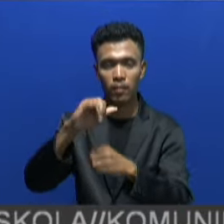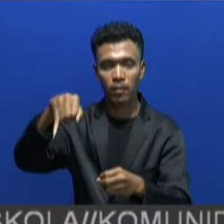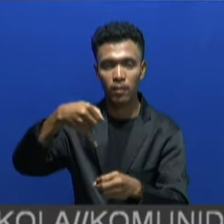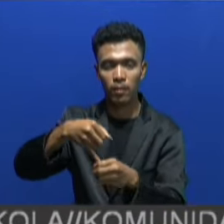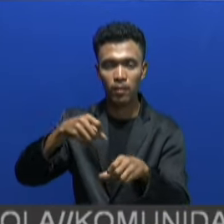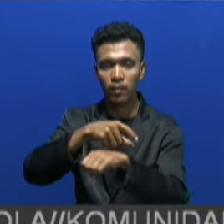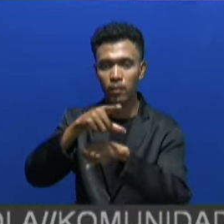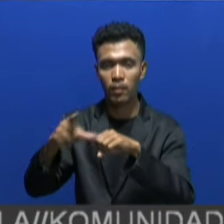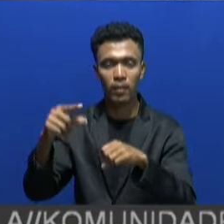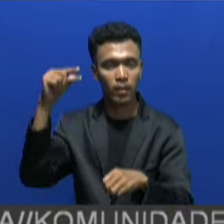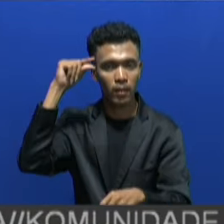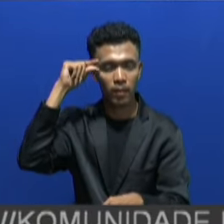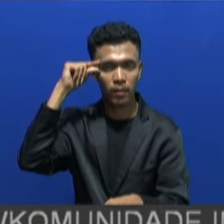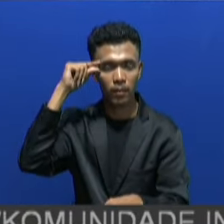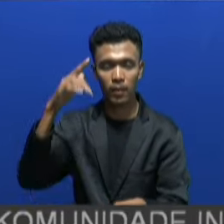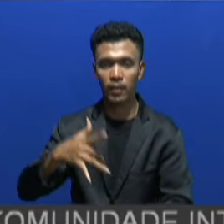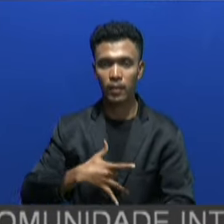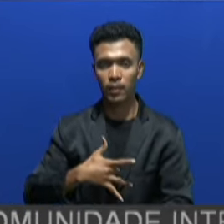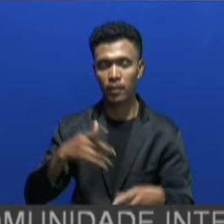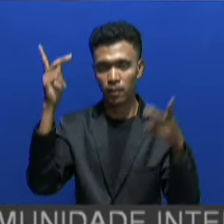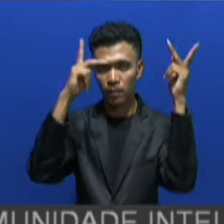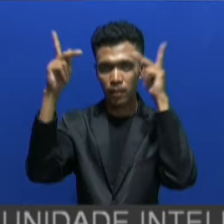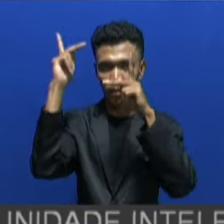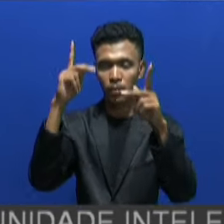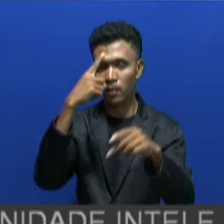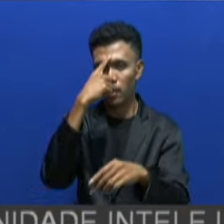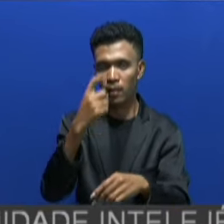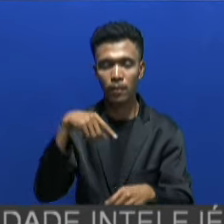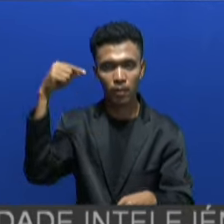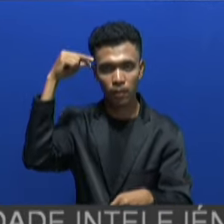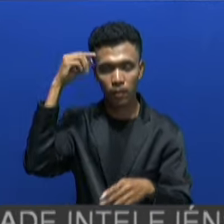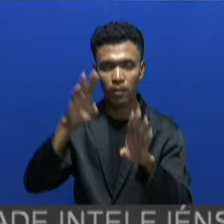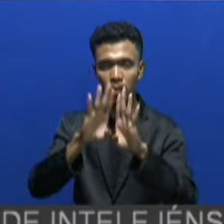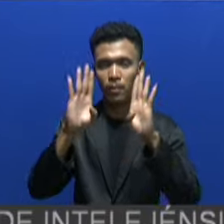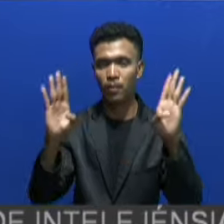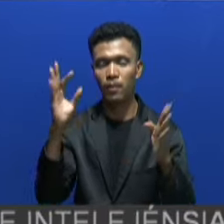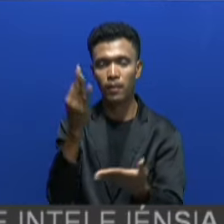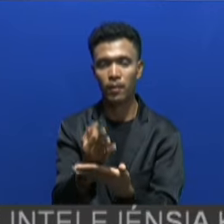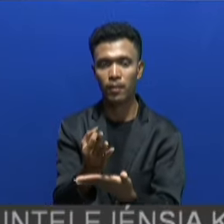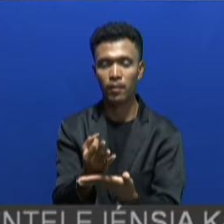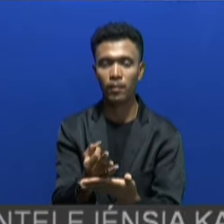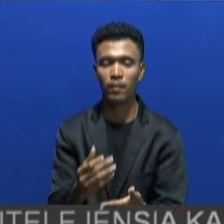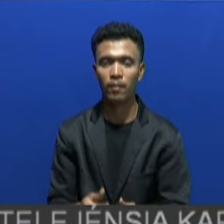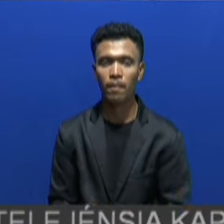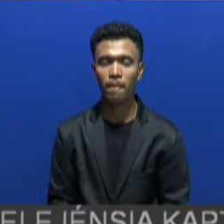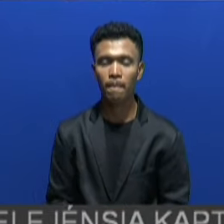Social, Gaspar Afonso, sente preocupado. Também o governo aprova o